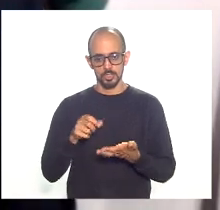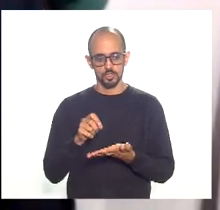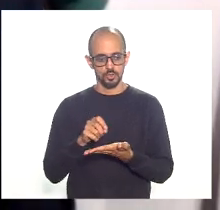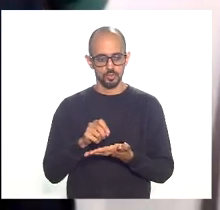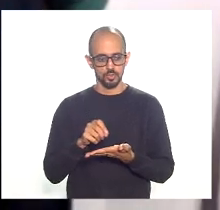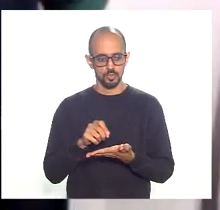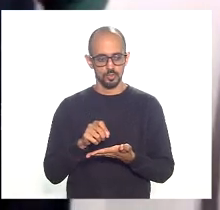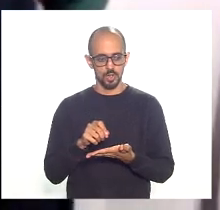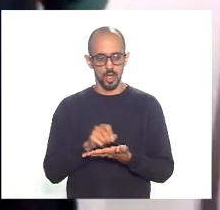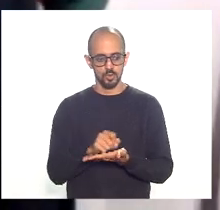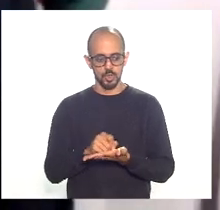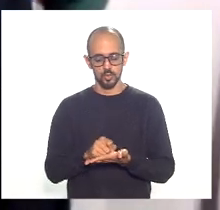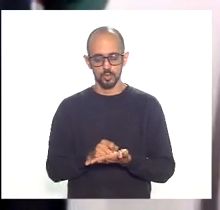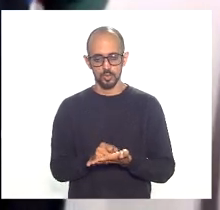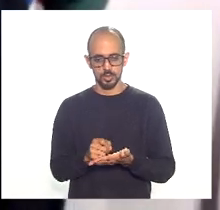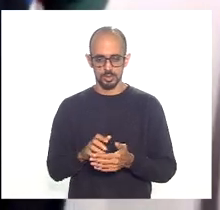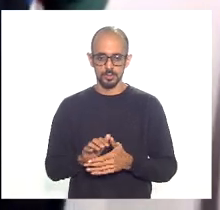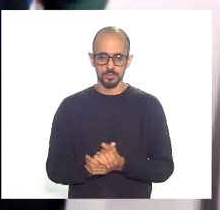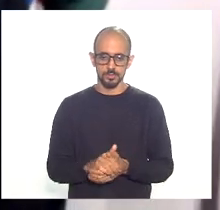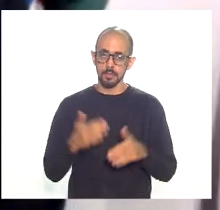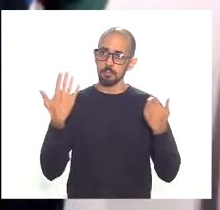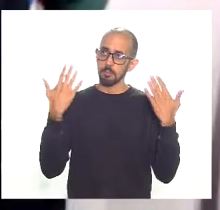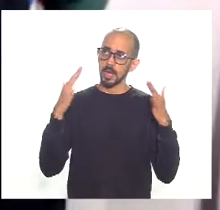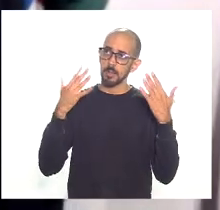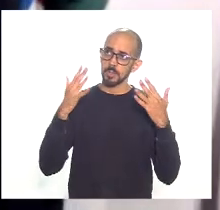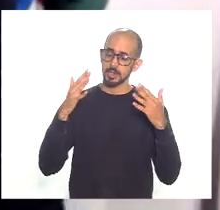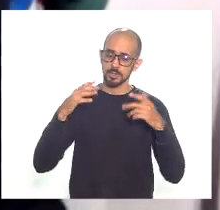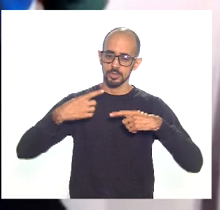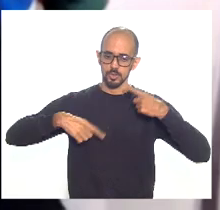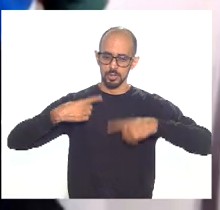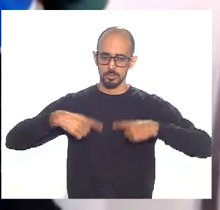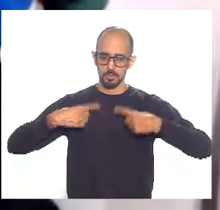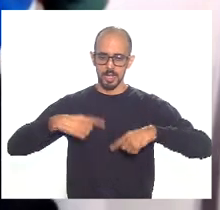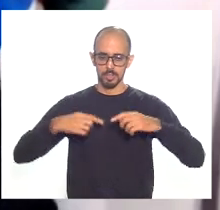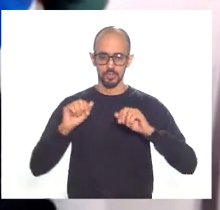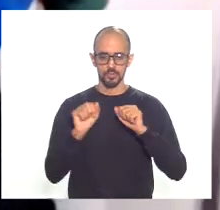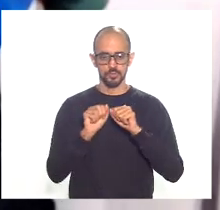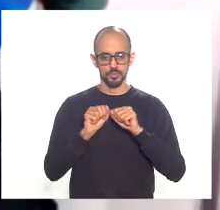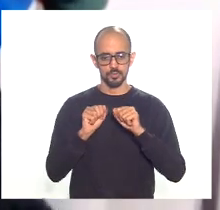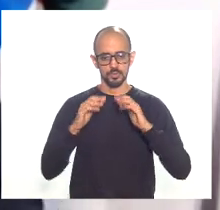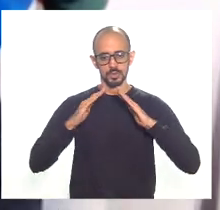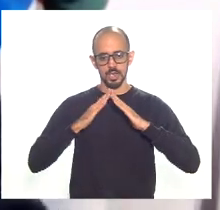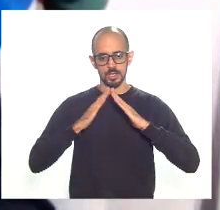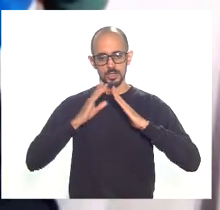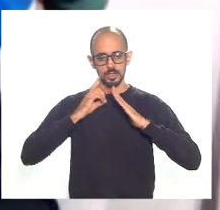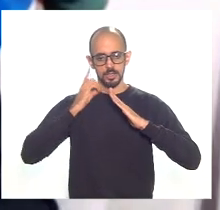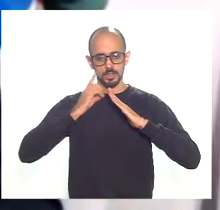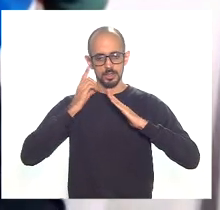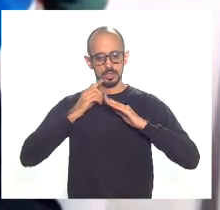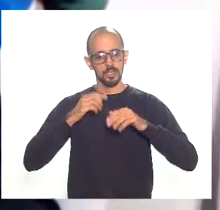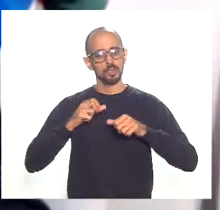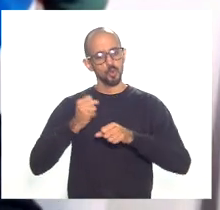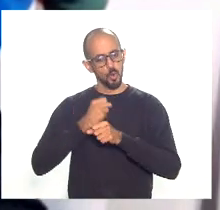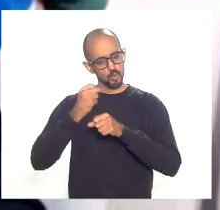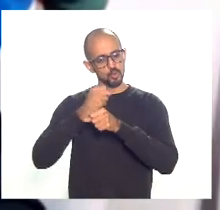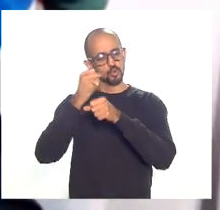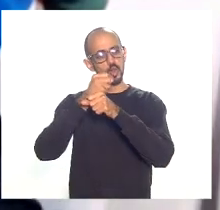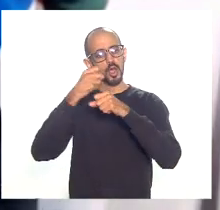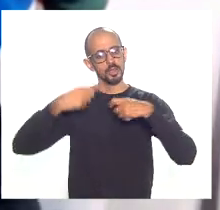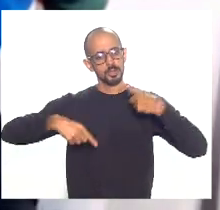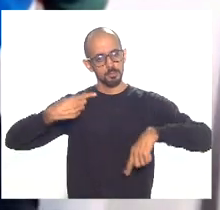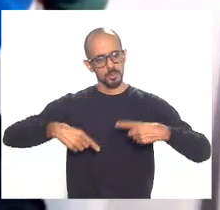os autores do projeto, parabenizo o debate feito pela Casa, que é assim que se constrói a democracia,